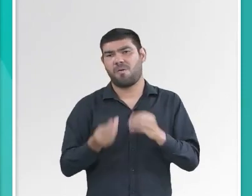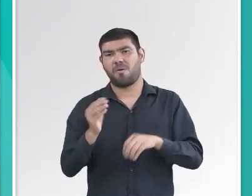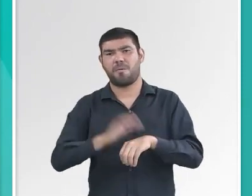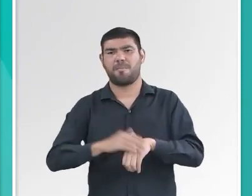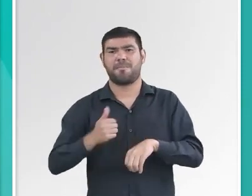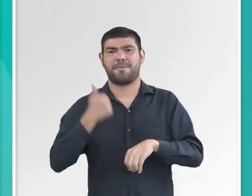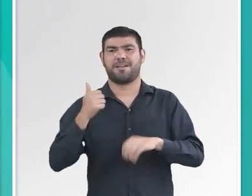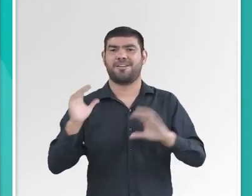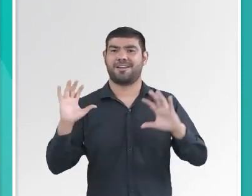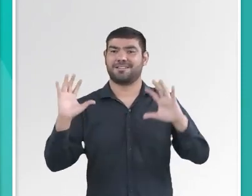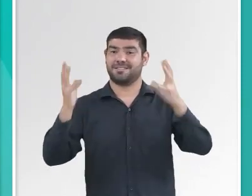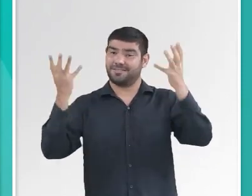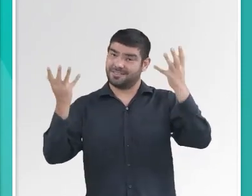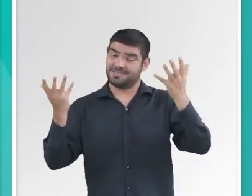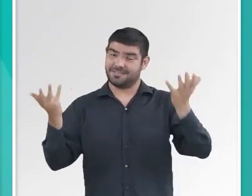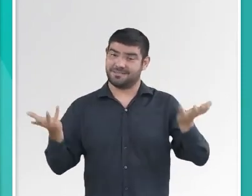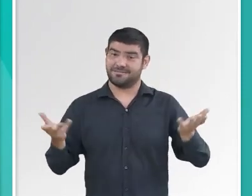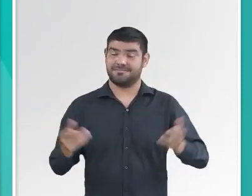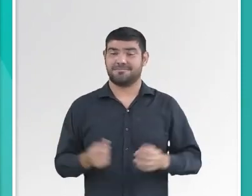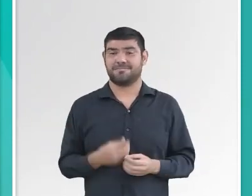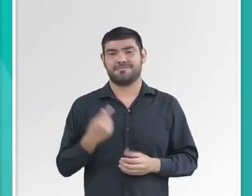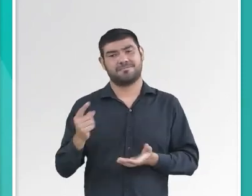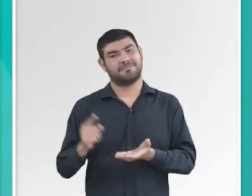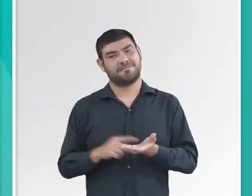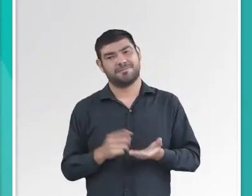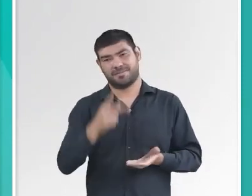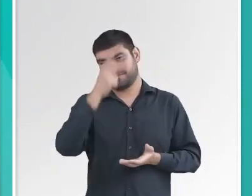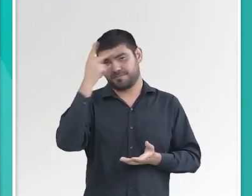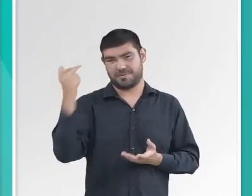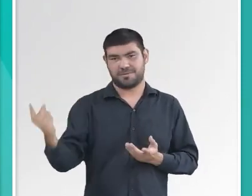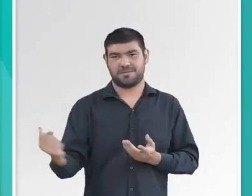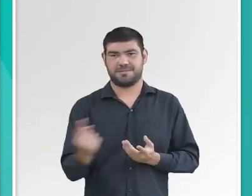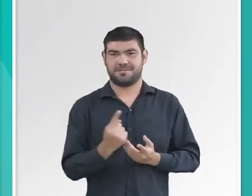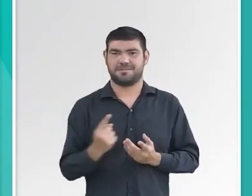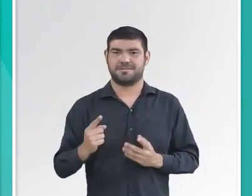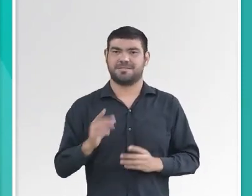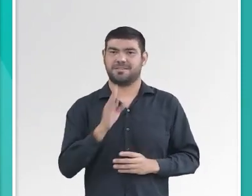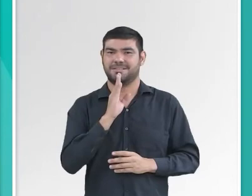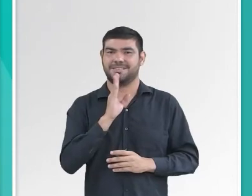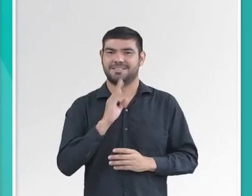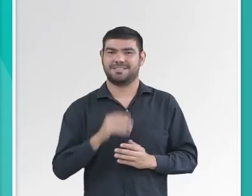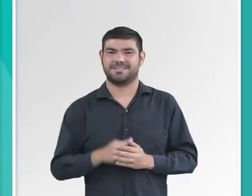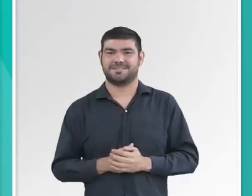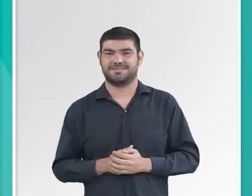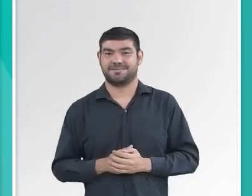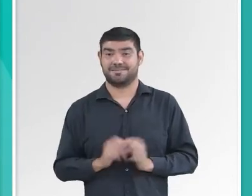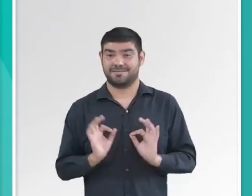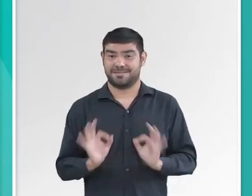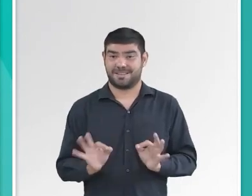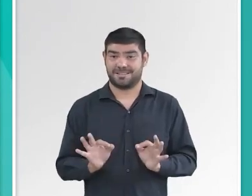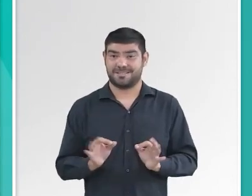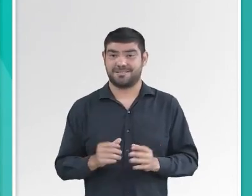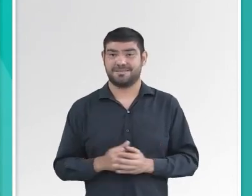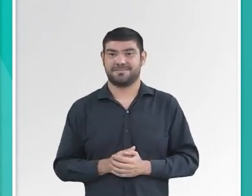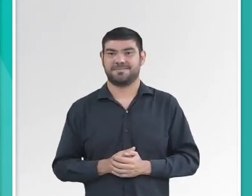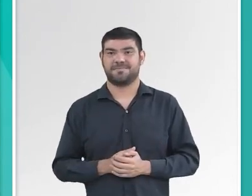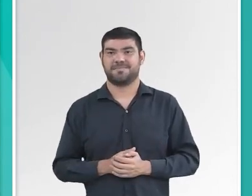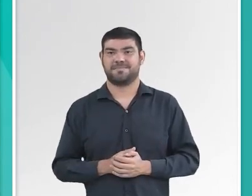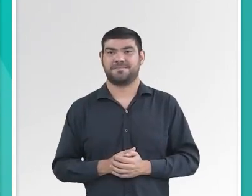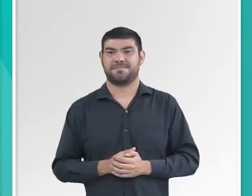festa, como torná-la melhor e convidar as pessoas aí para conhecerem, certo?